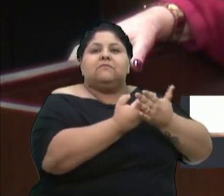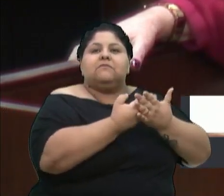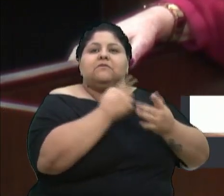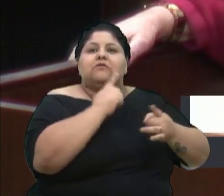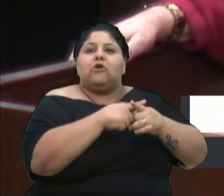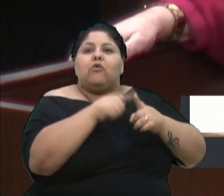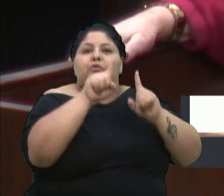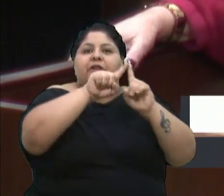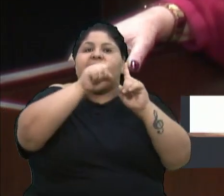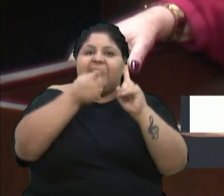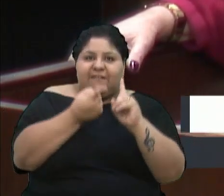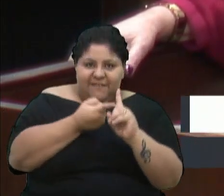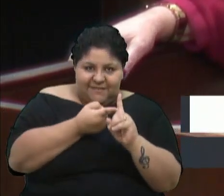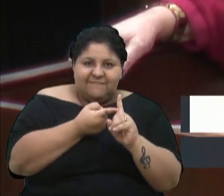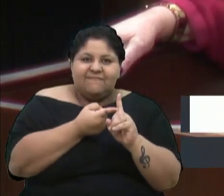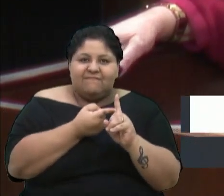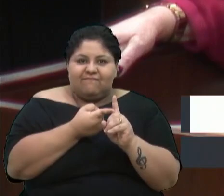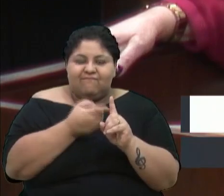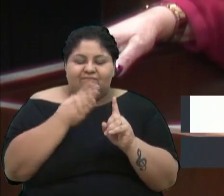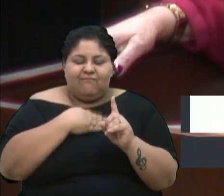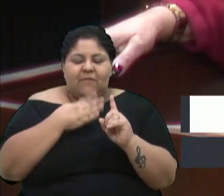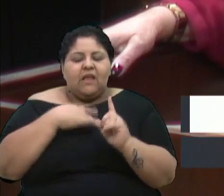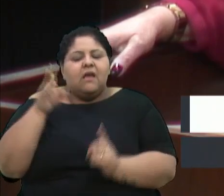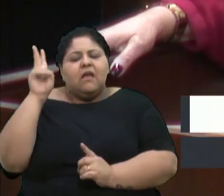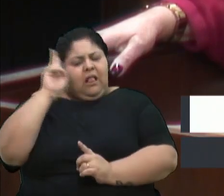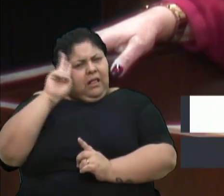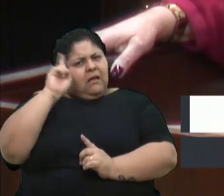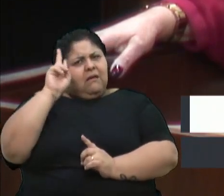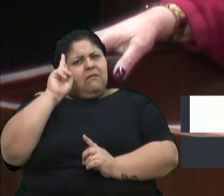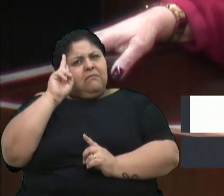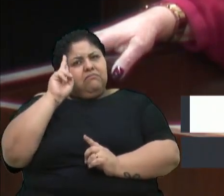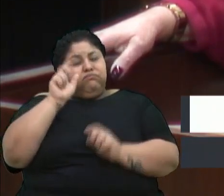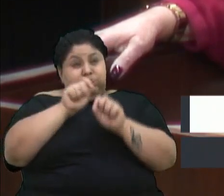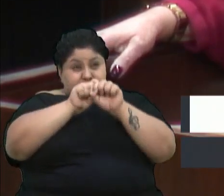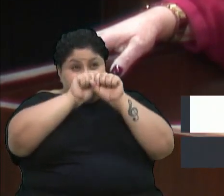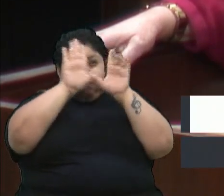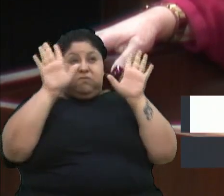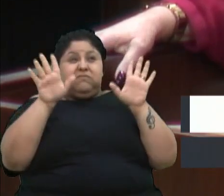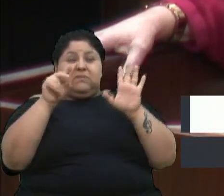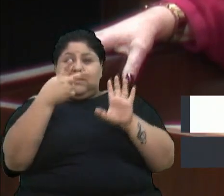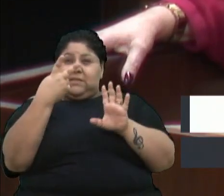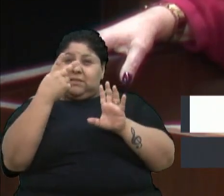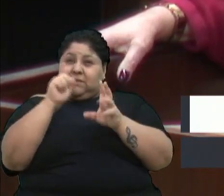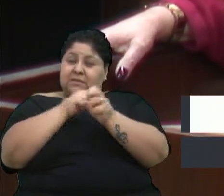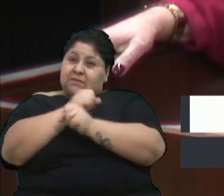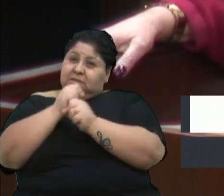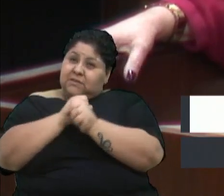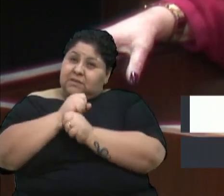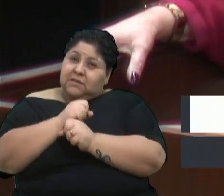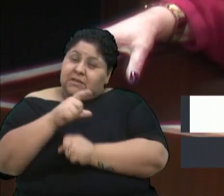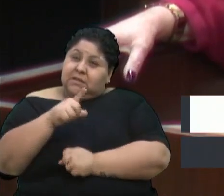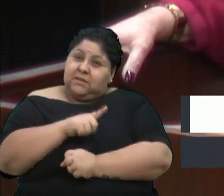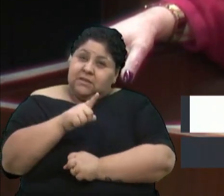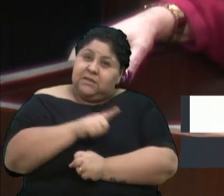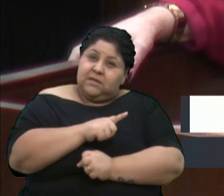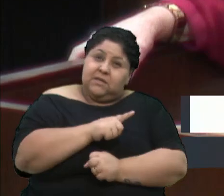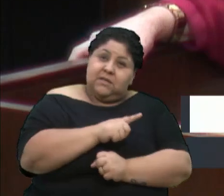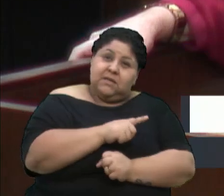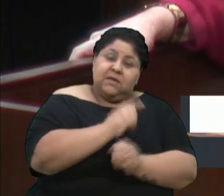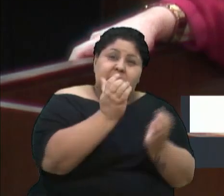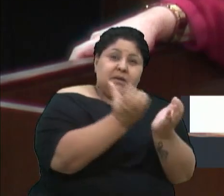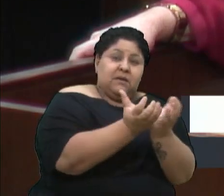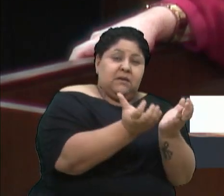da gravidez. Eu lembro muito claro, há 2 anos, tinha uma aluna minha que